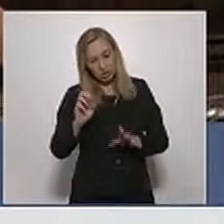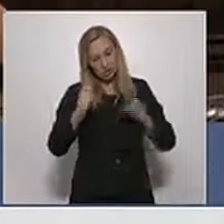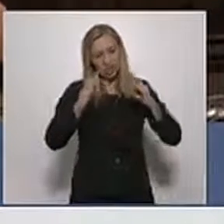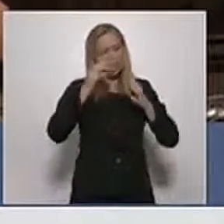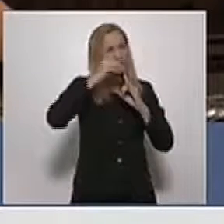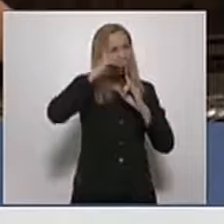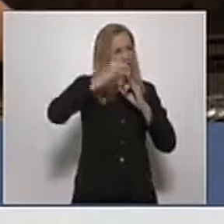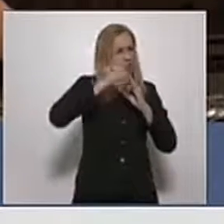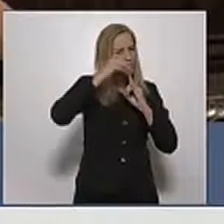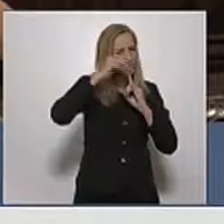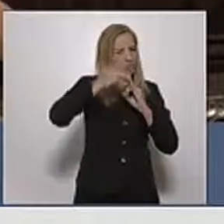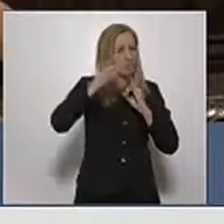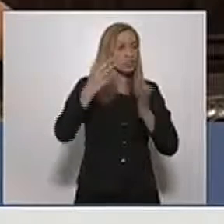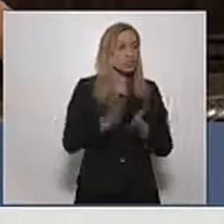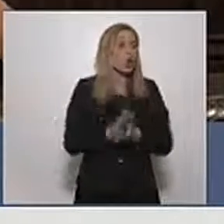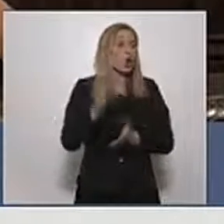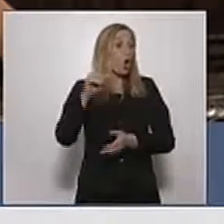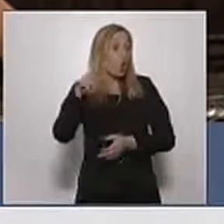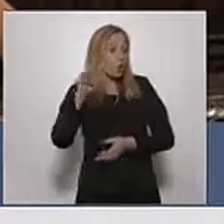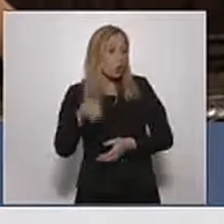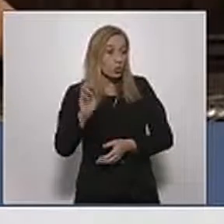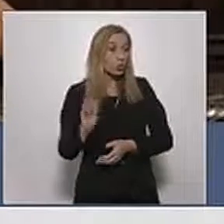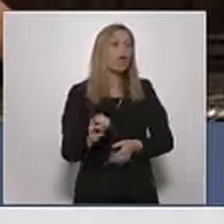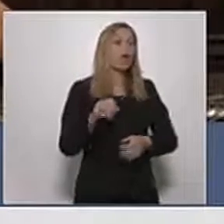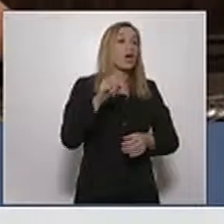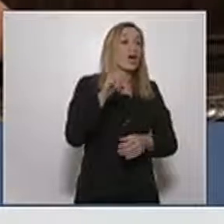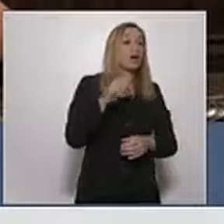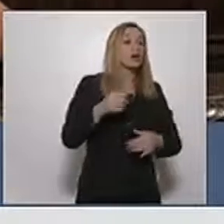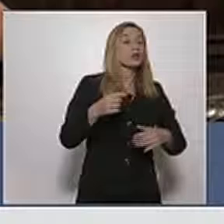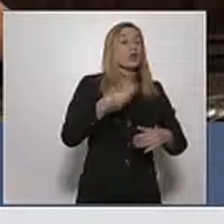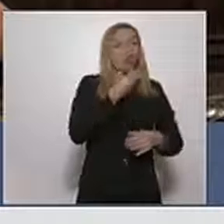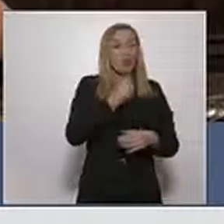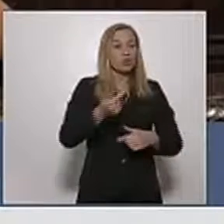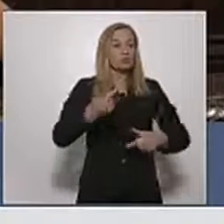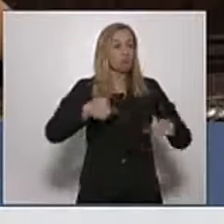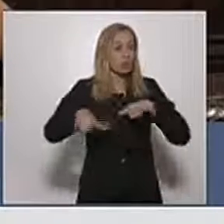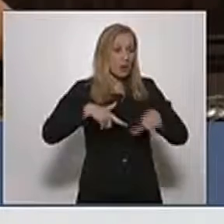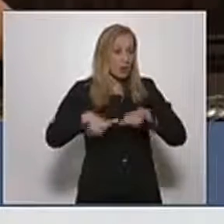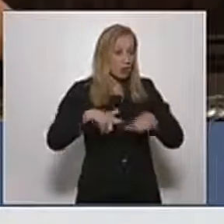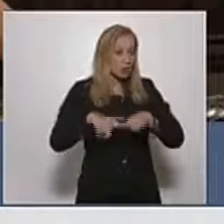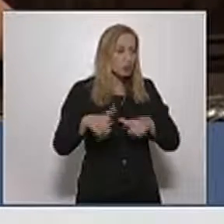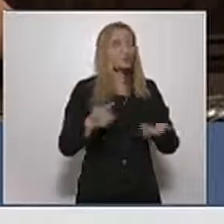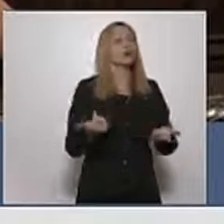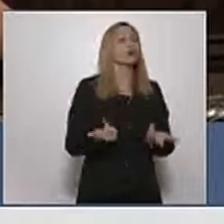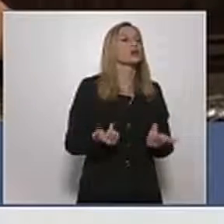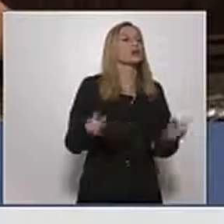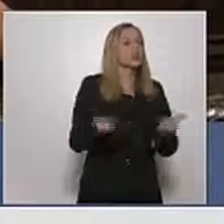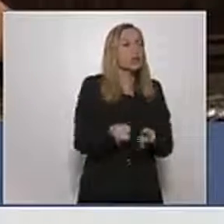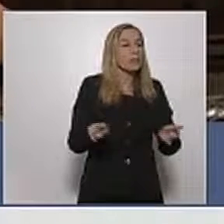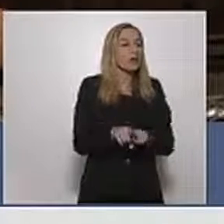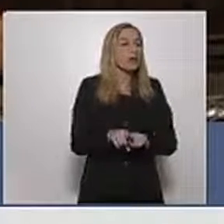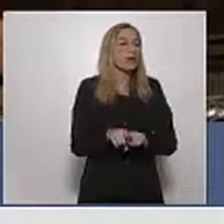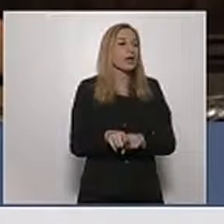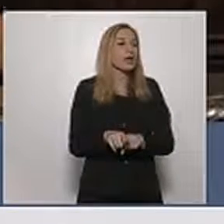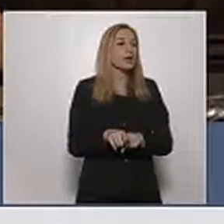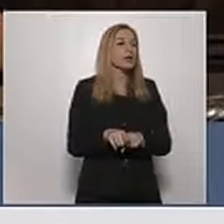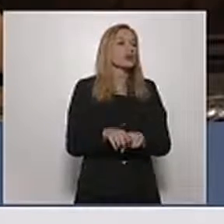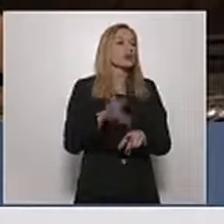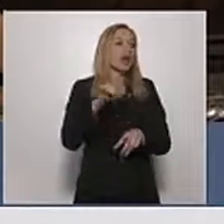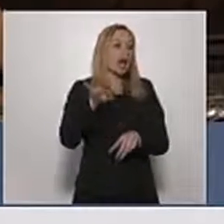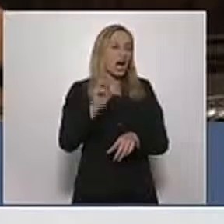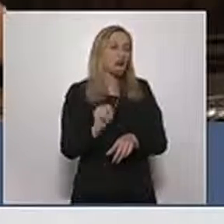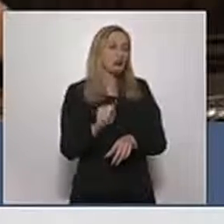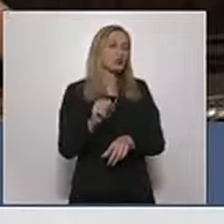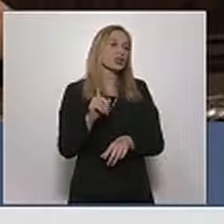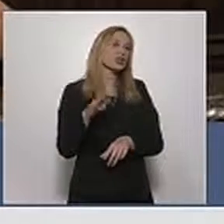gostam de utilizar o termo. Rômulo era trabalhador de 37 anos. Assim também como era Carlos Eduardo, que